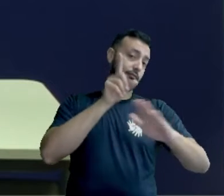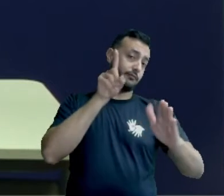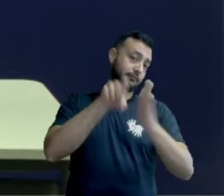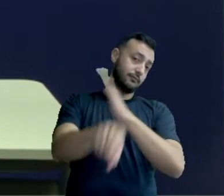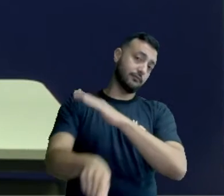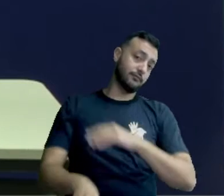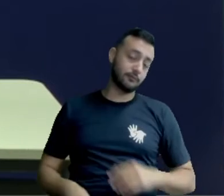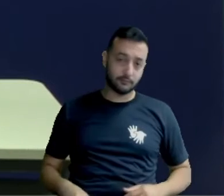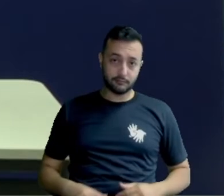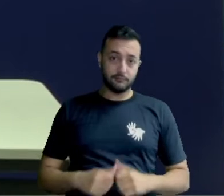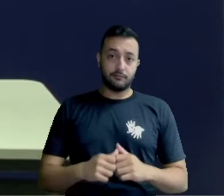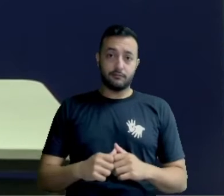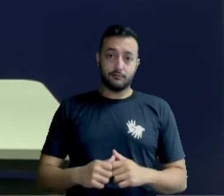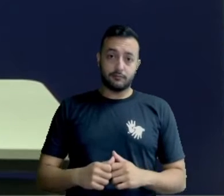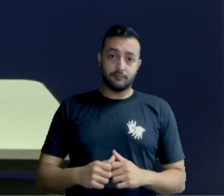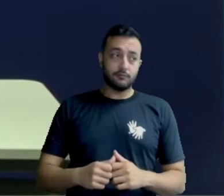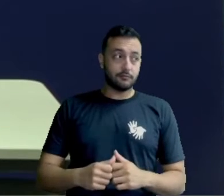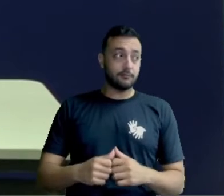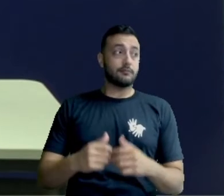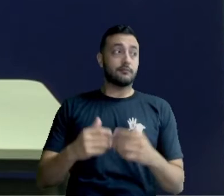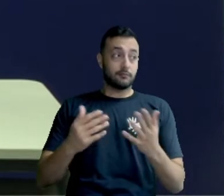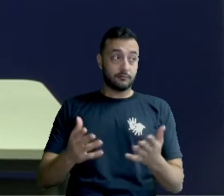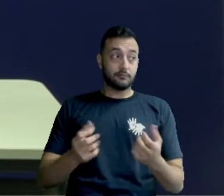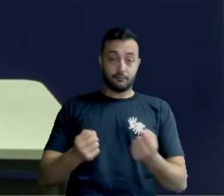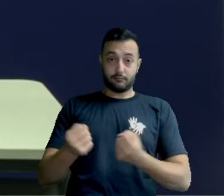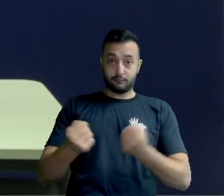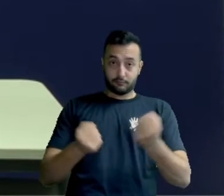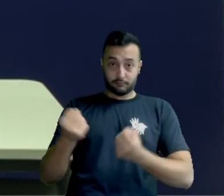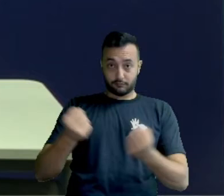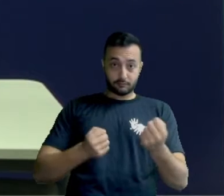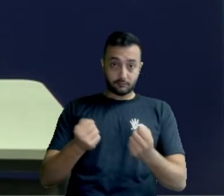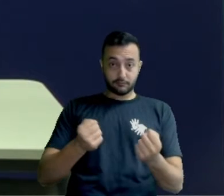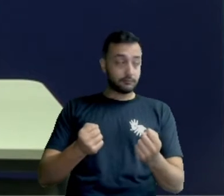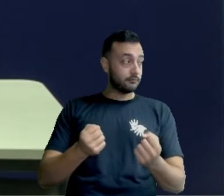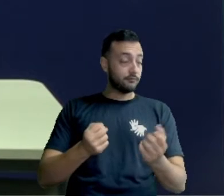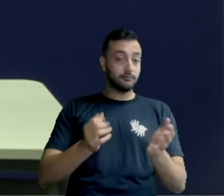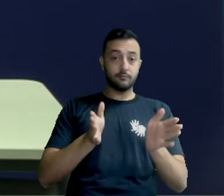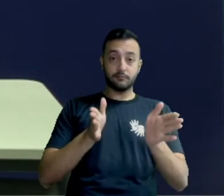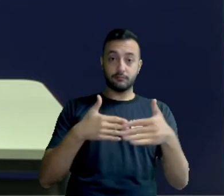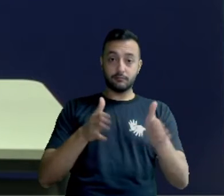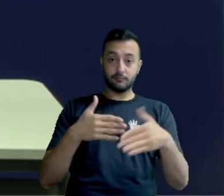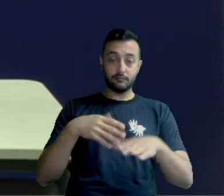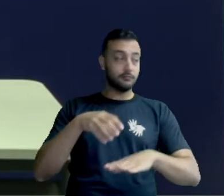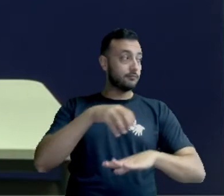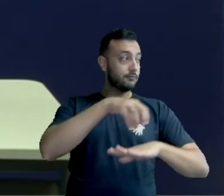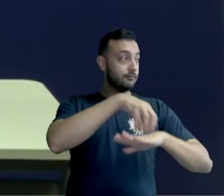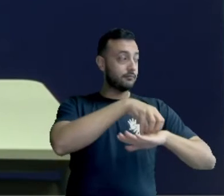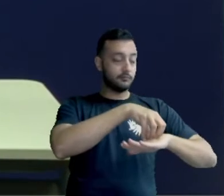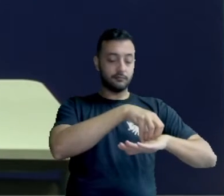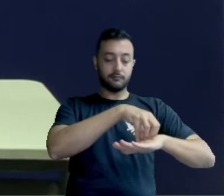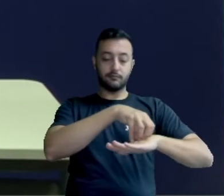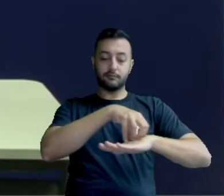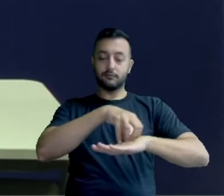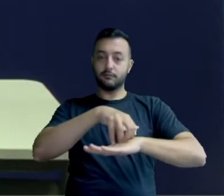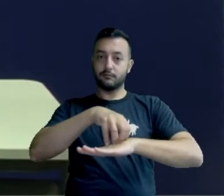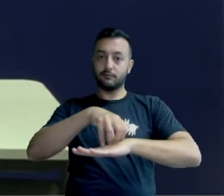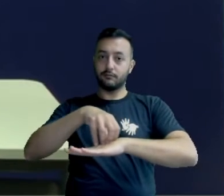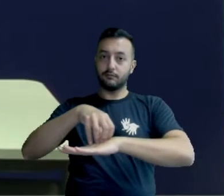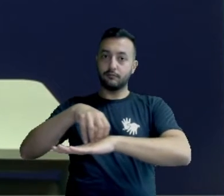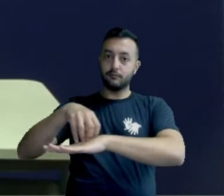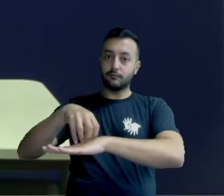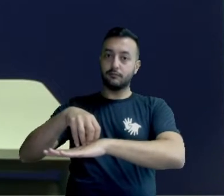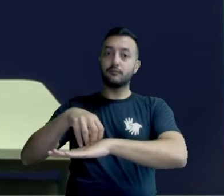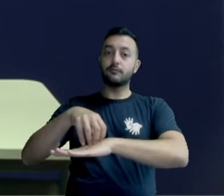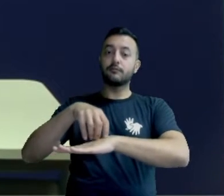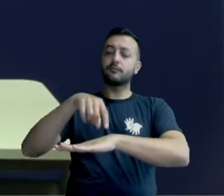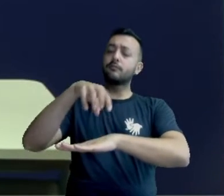seguinte: em relação ao carro, tá? Esse cubo aqui, vou colocar o carro em movimento. Esse cubo,